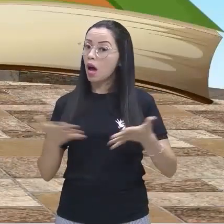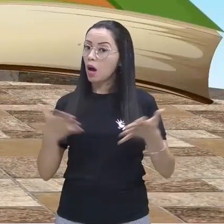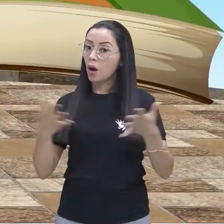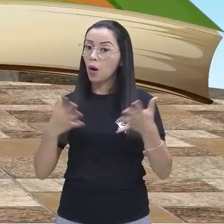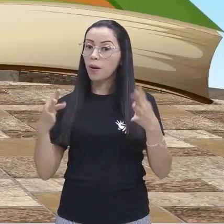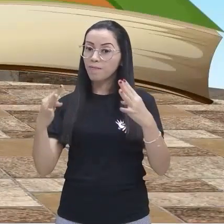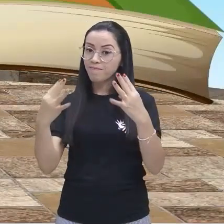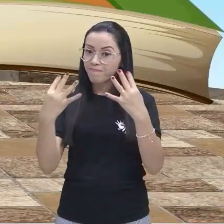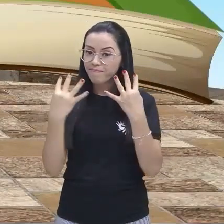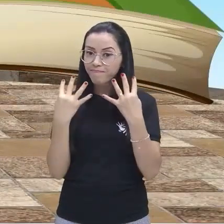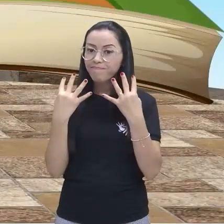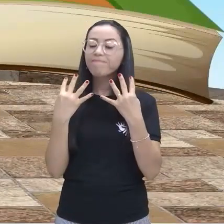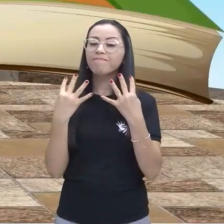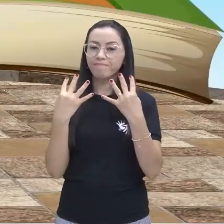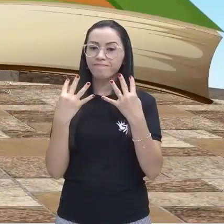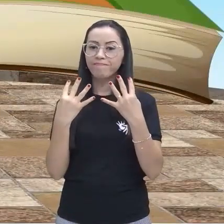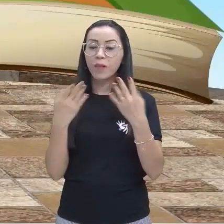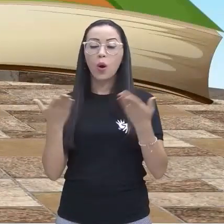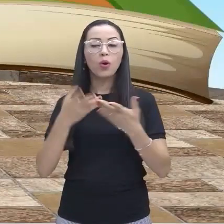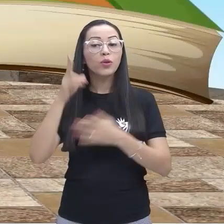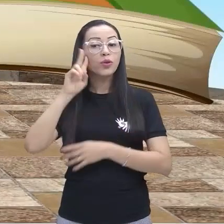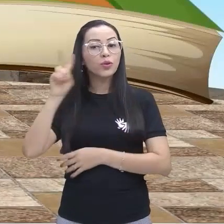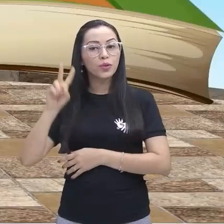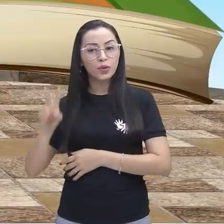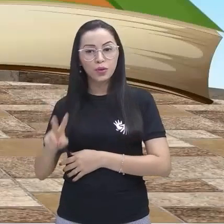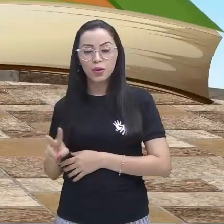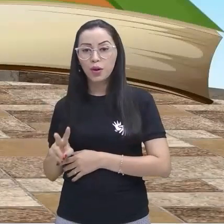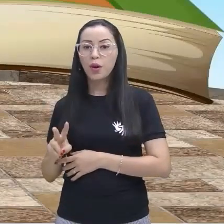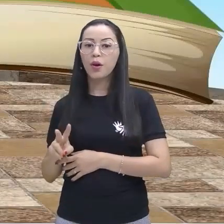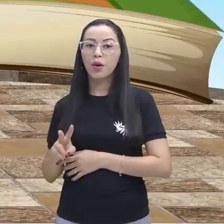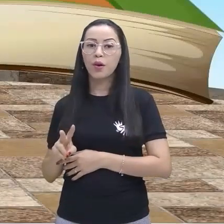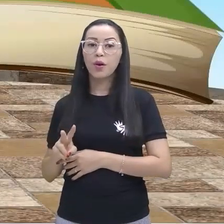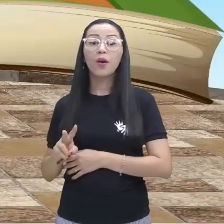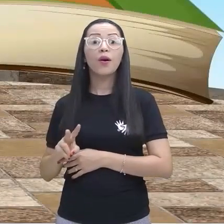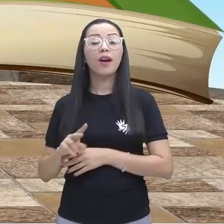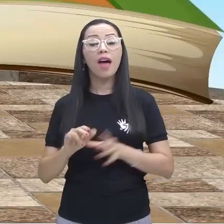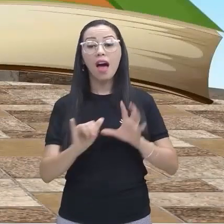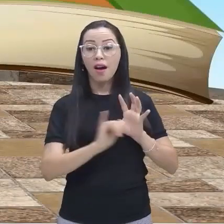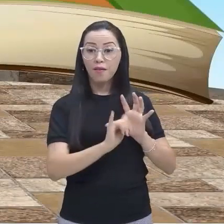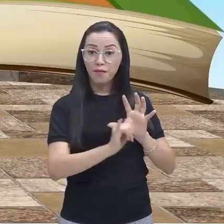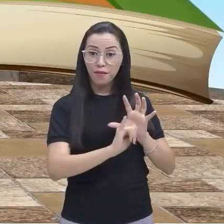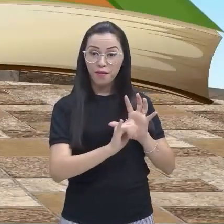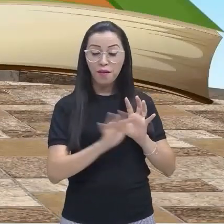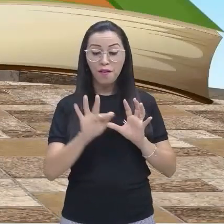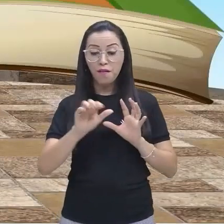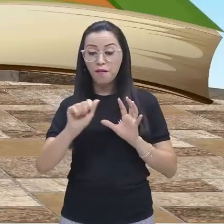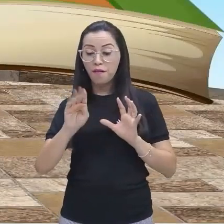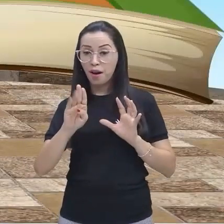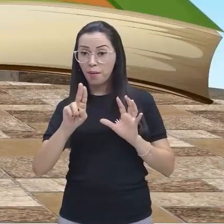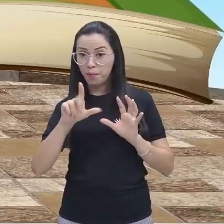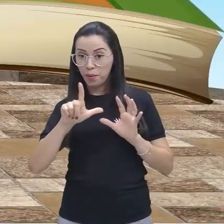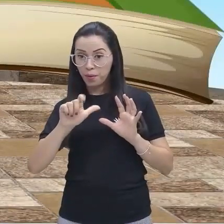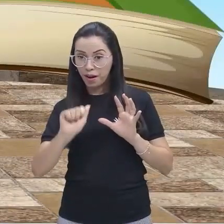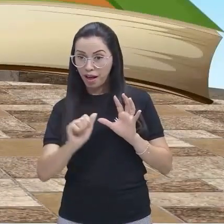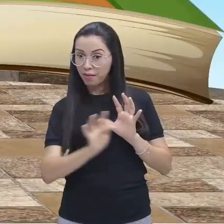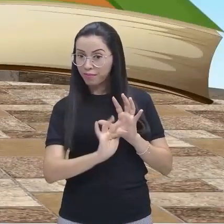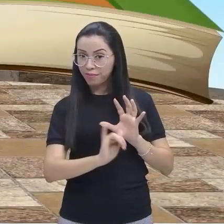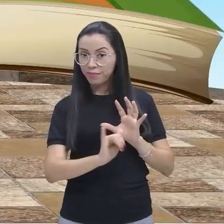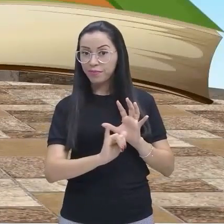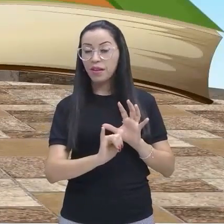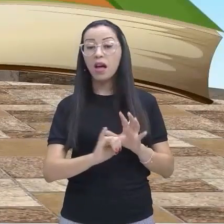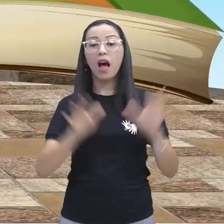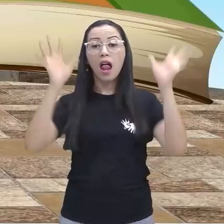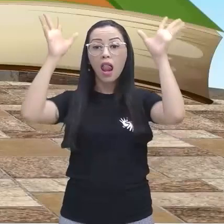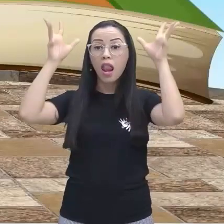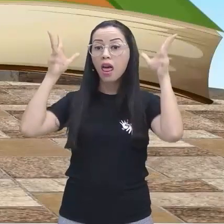atentos hoje para a nossa história. É a fábula O Leão e o Ratinho.